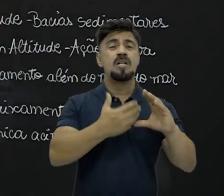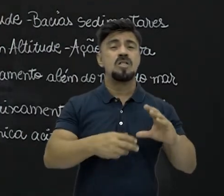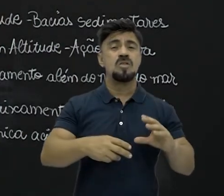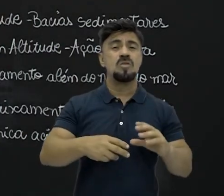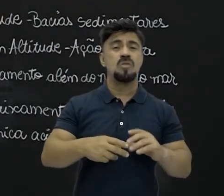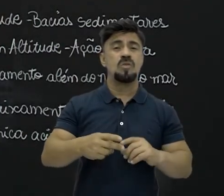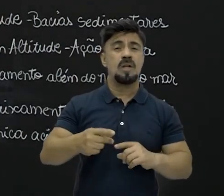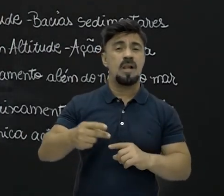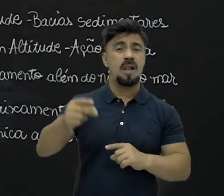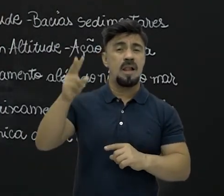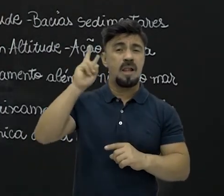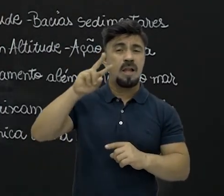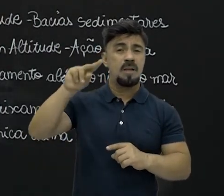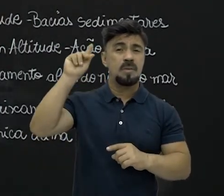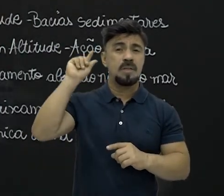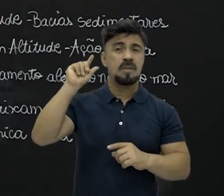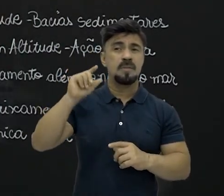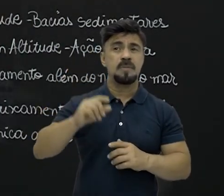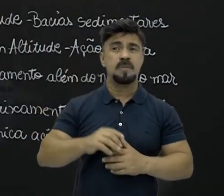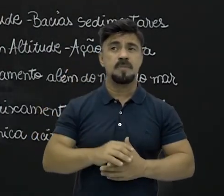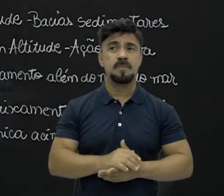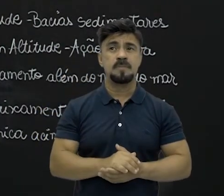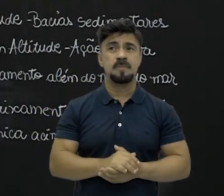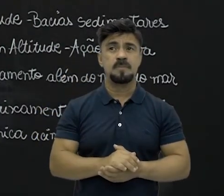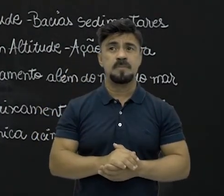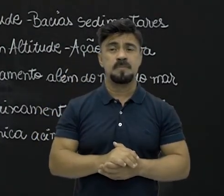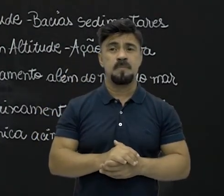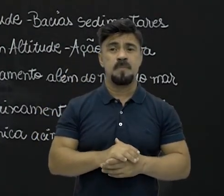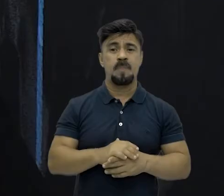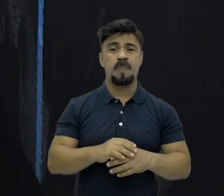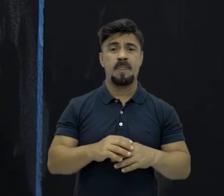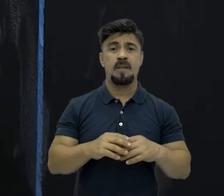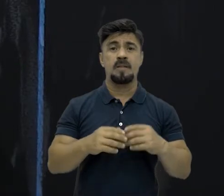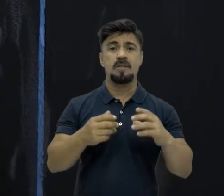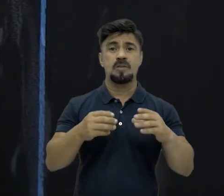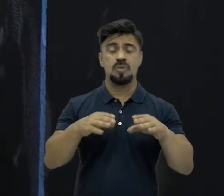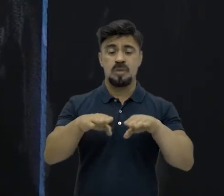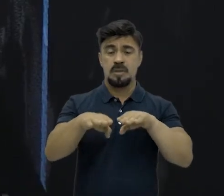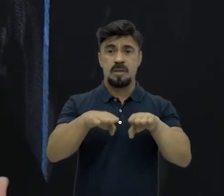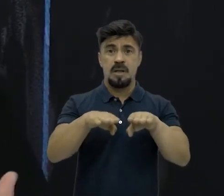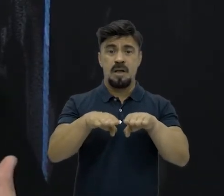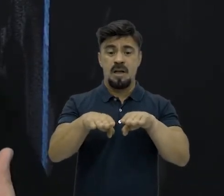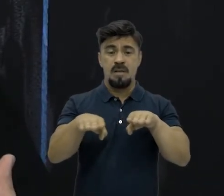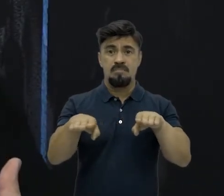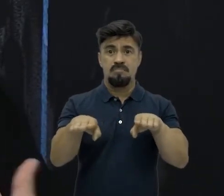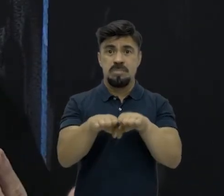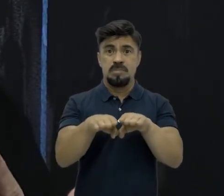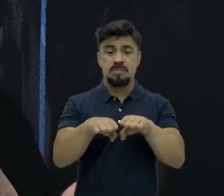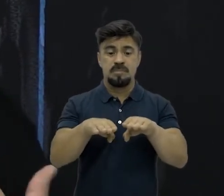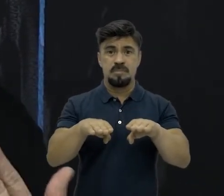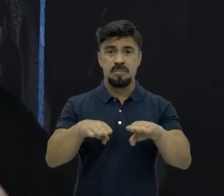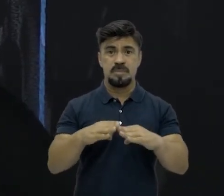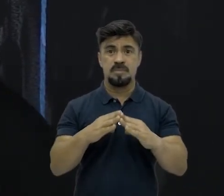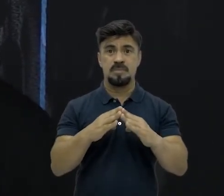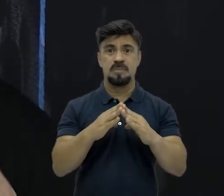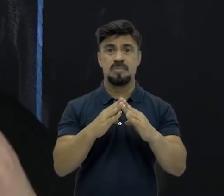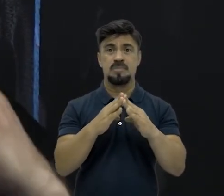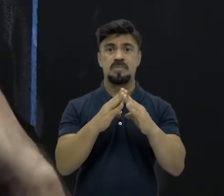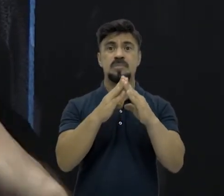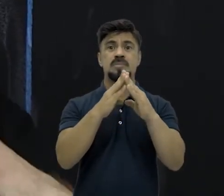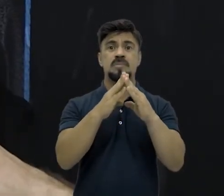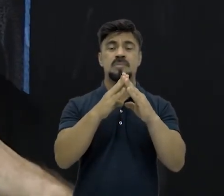orogênica, formação e encontro das placas tectônicas. Então, essas montanhas, nós vamos ter essas formações, esses